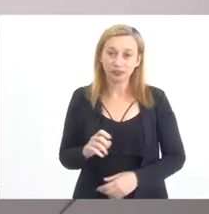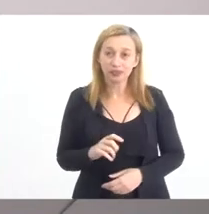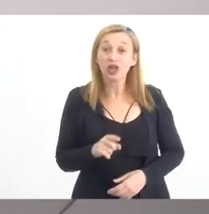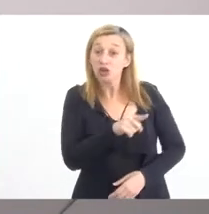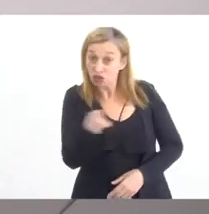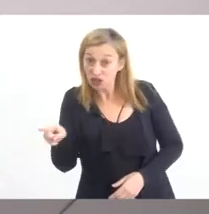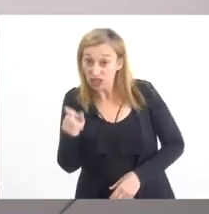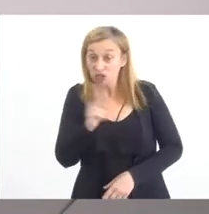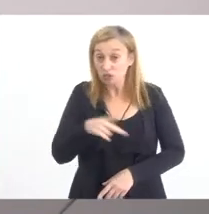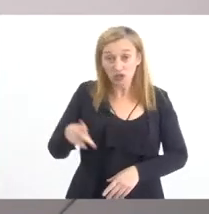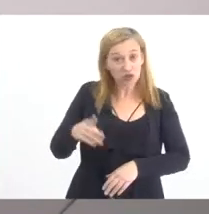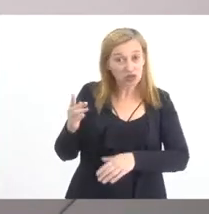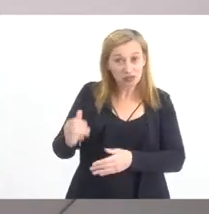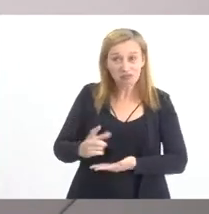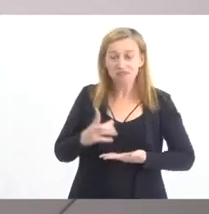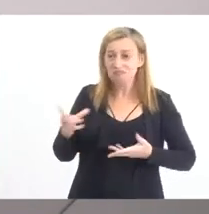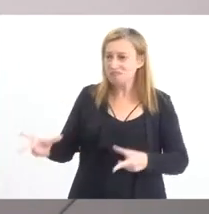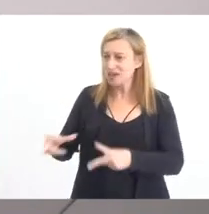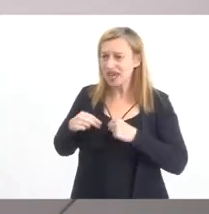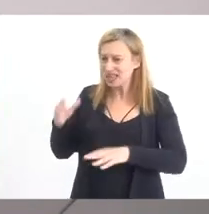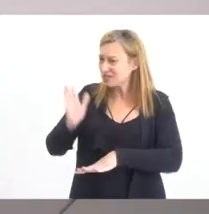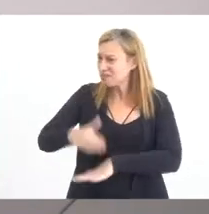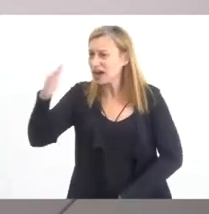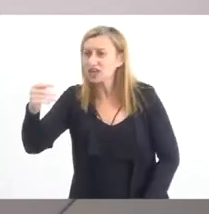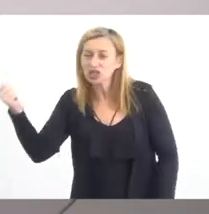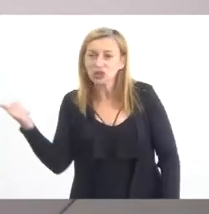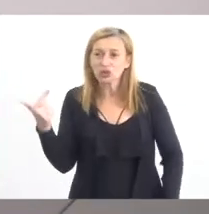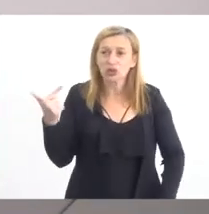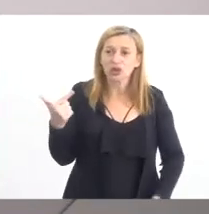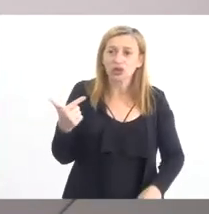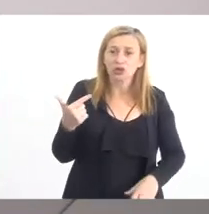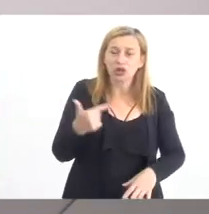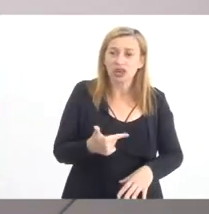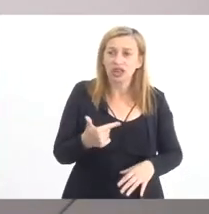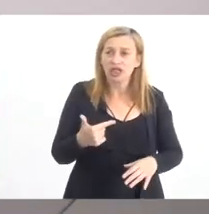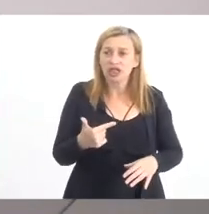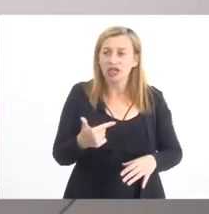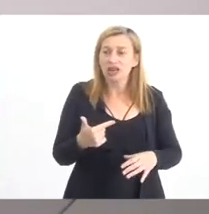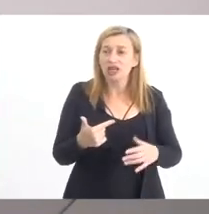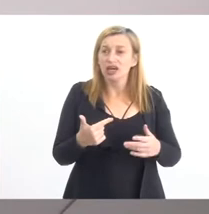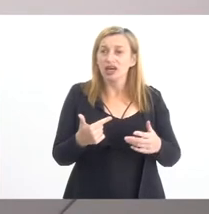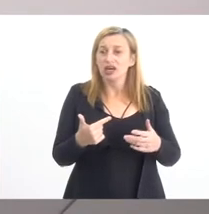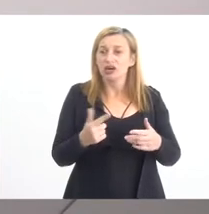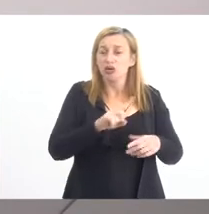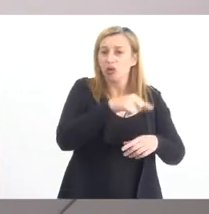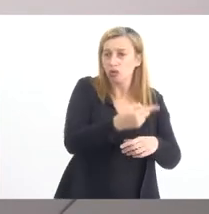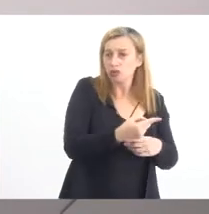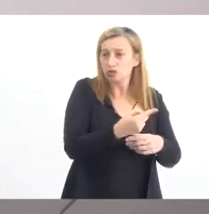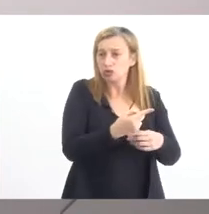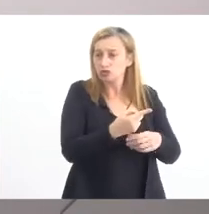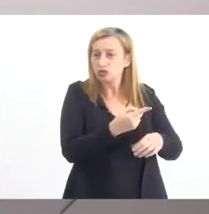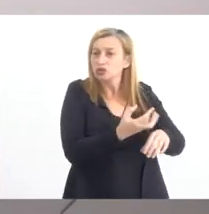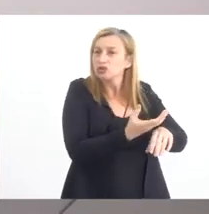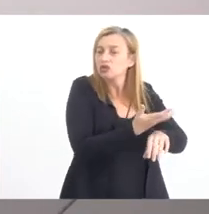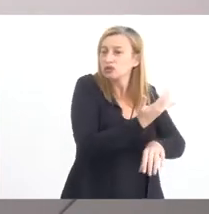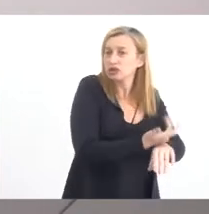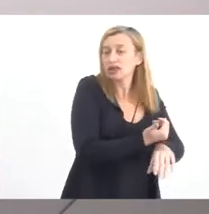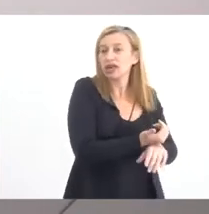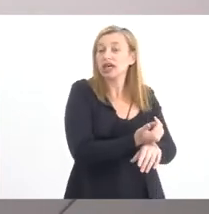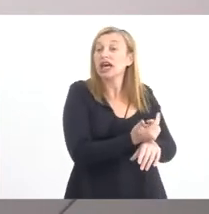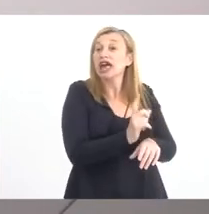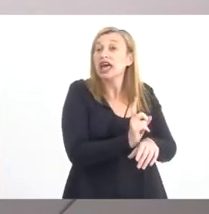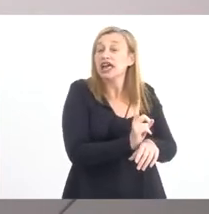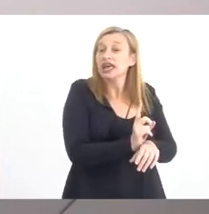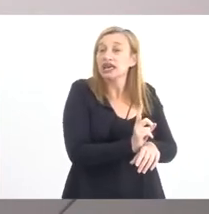Vocês, professores, merecem muito mais do que as mesmas condições, não só salariais, mas de trabalhos que a nossa ilustre